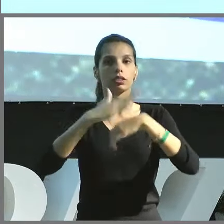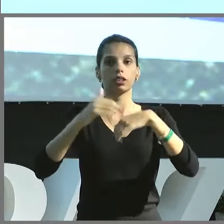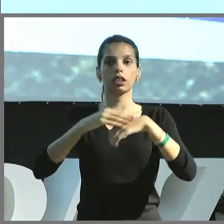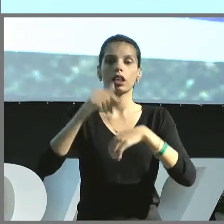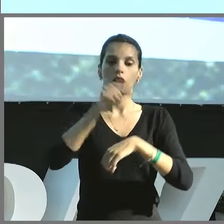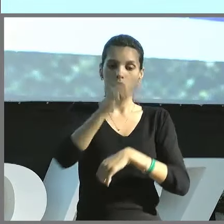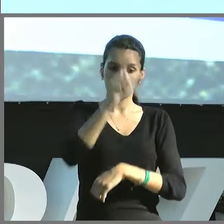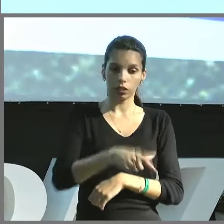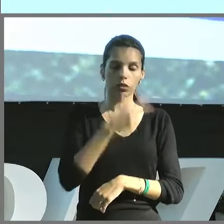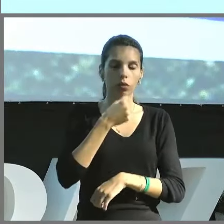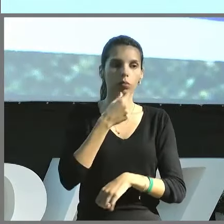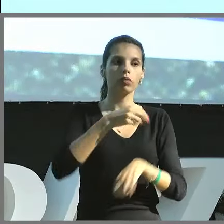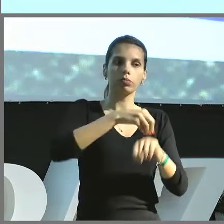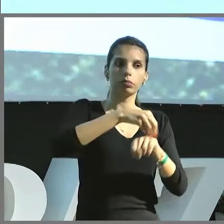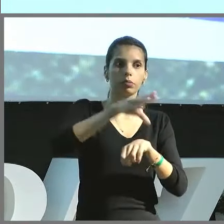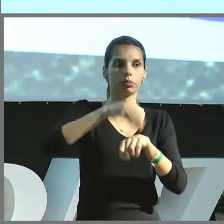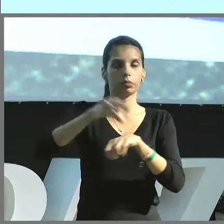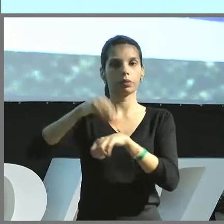desse homem